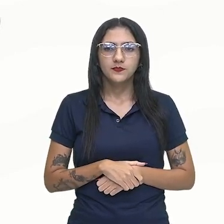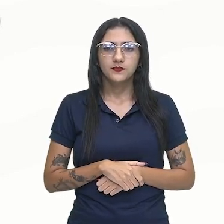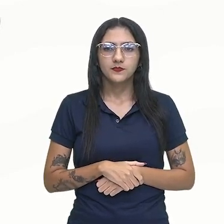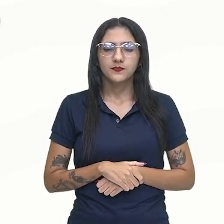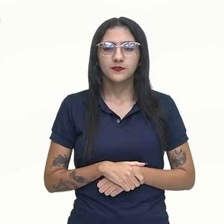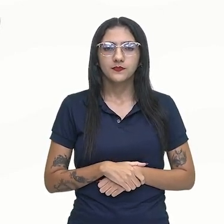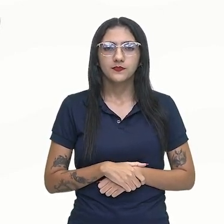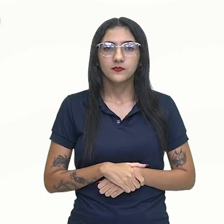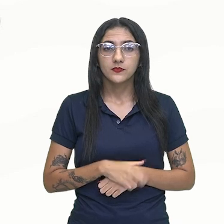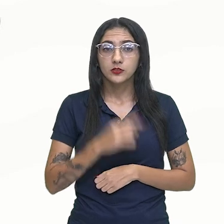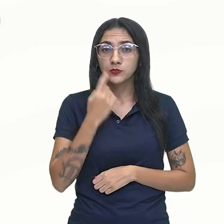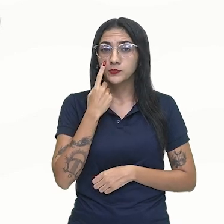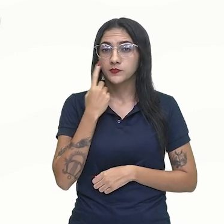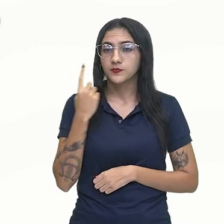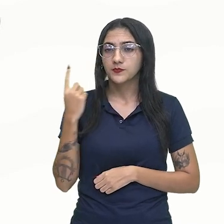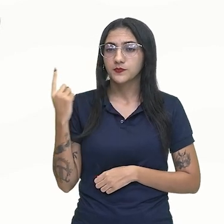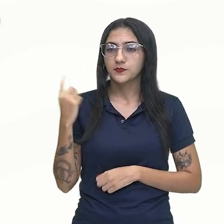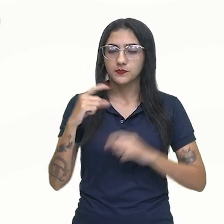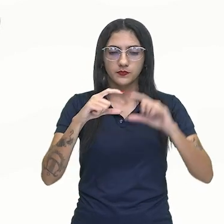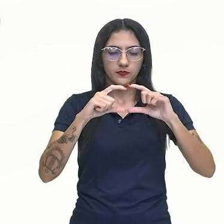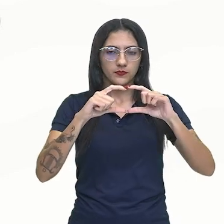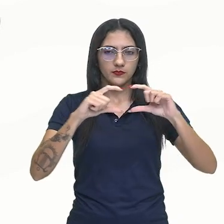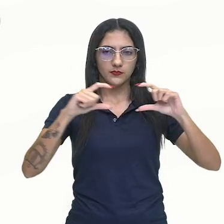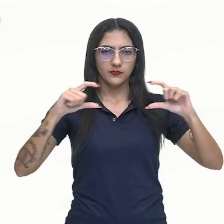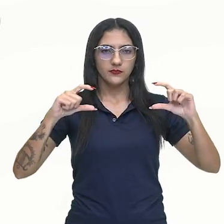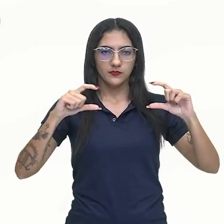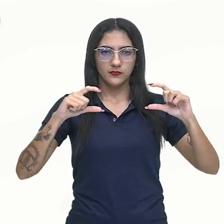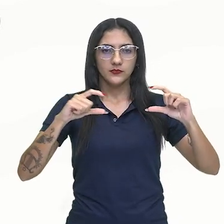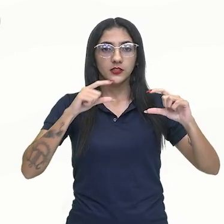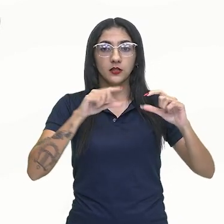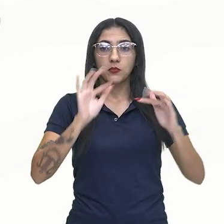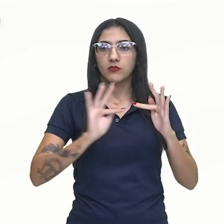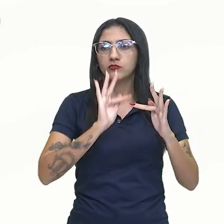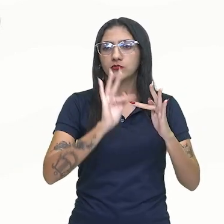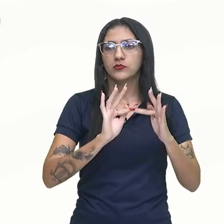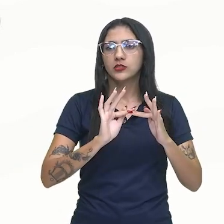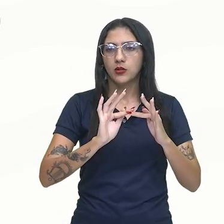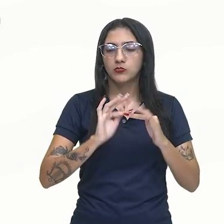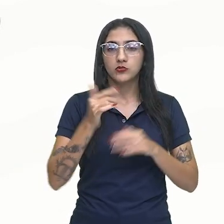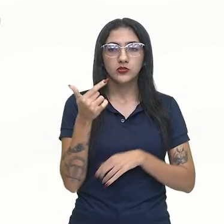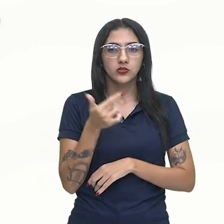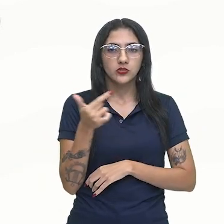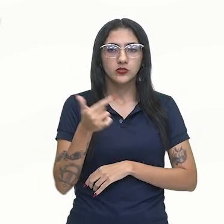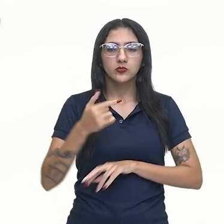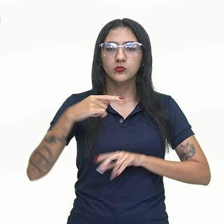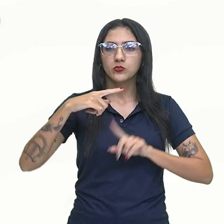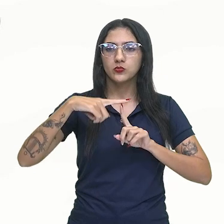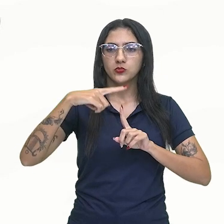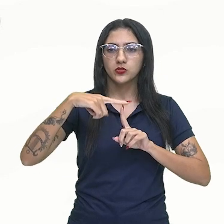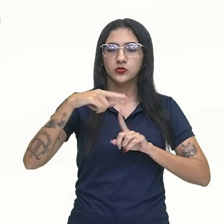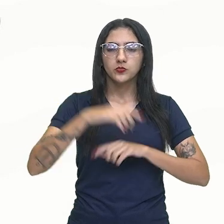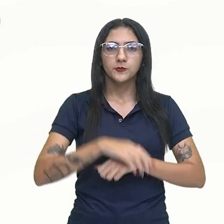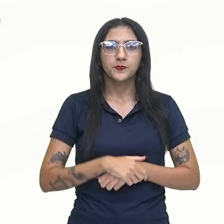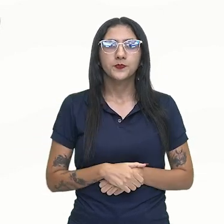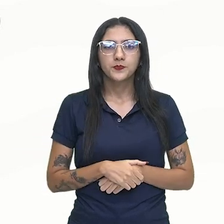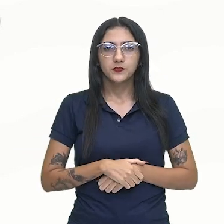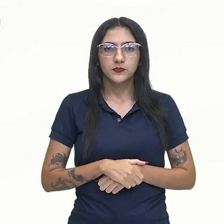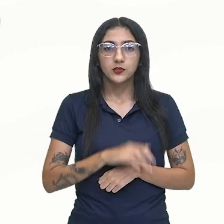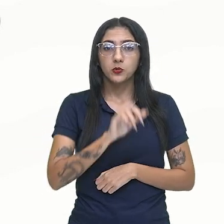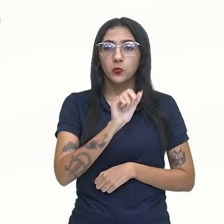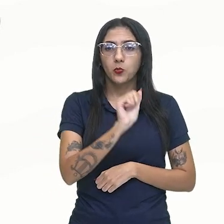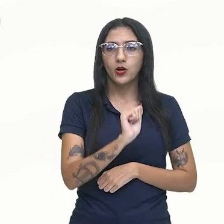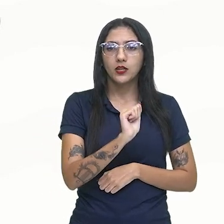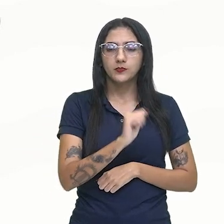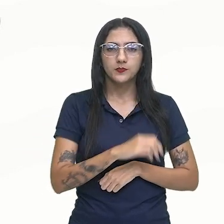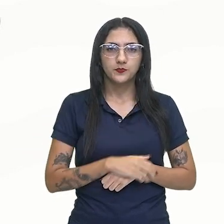Tá aqui então a nossa lei, né? É uma função quadrática. O A, então, vai ser igual a